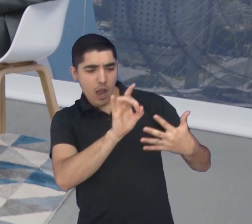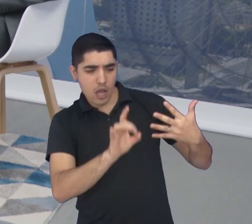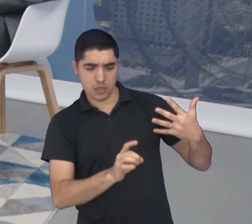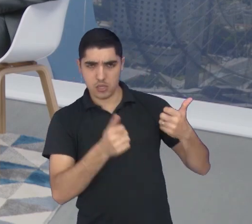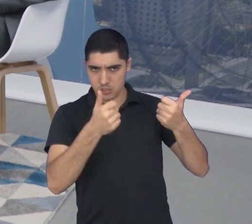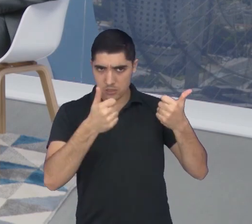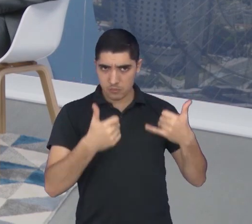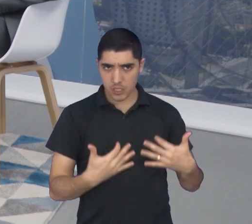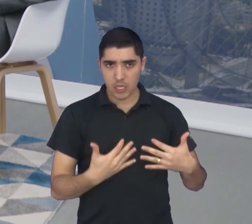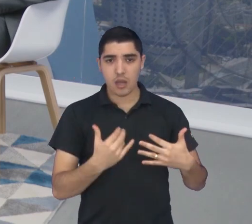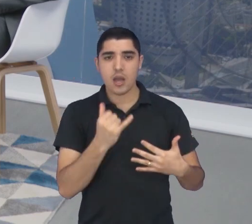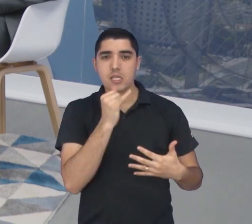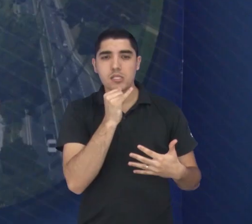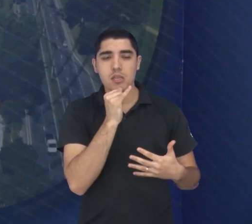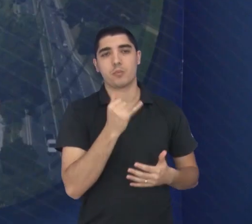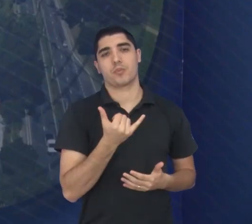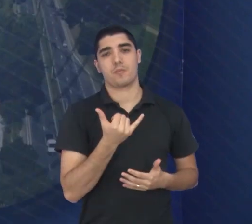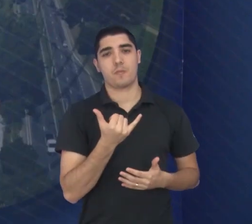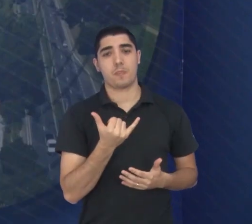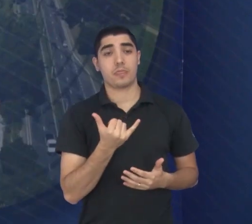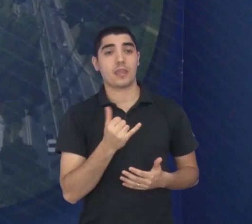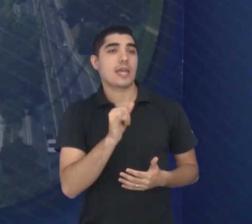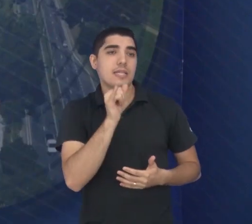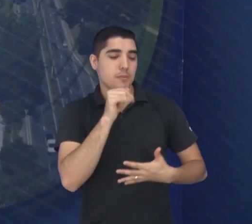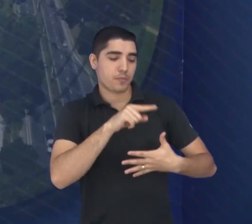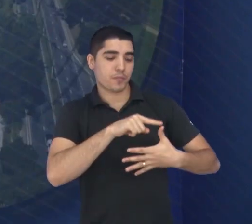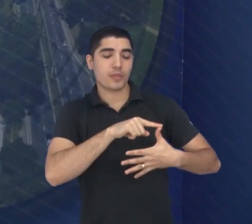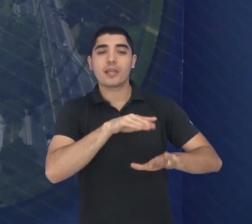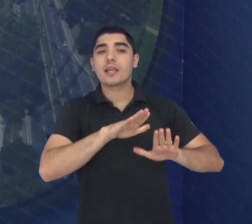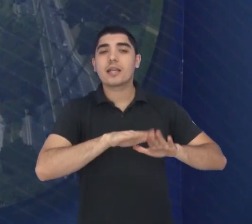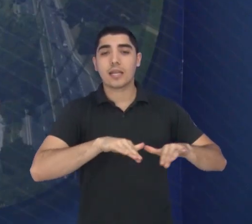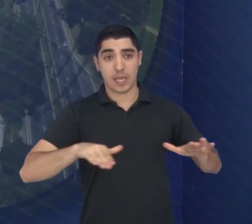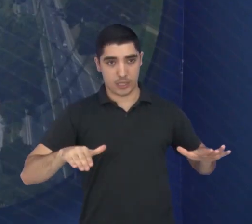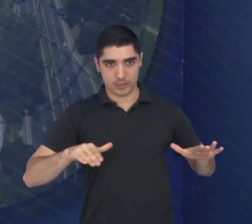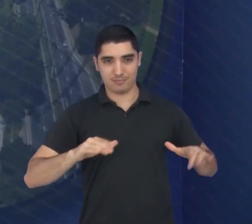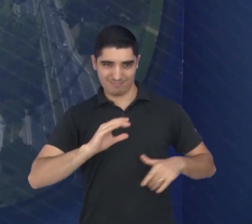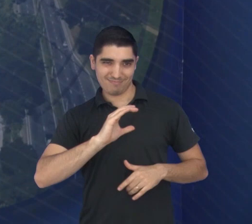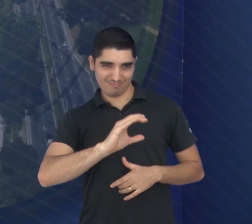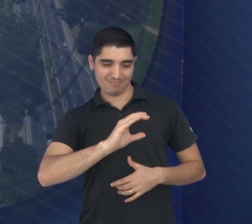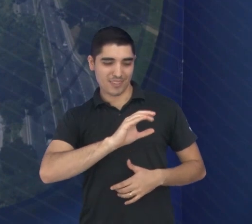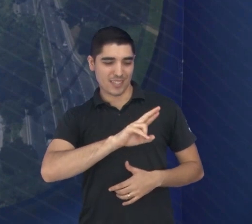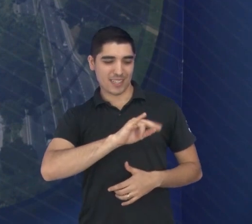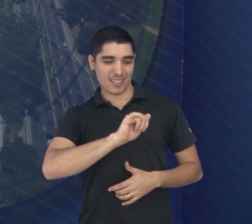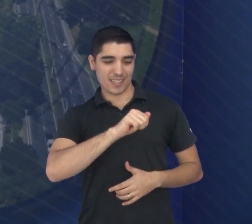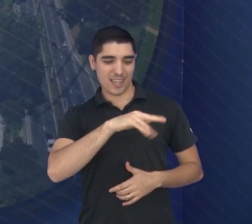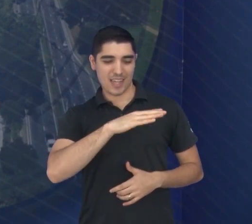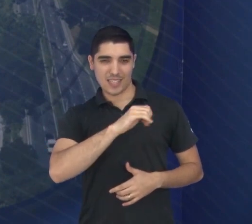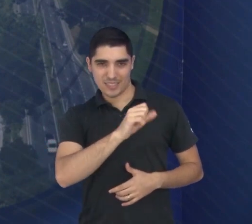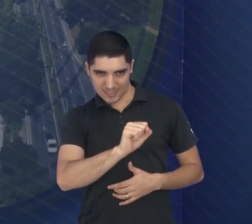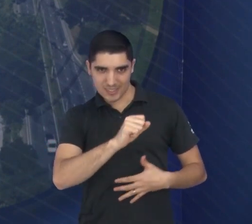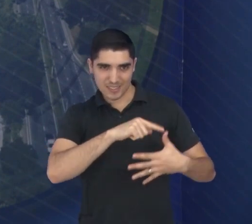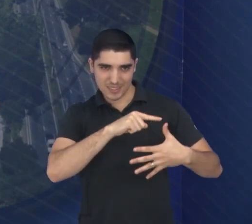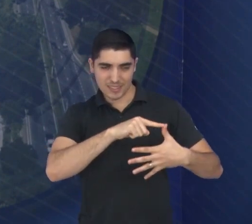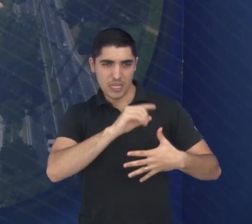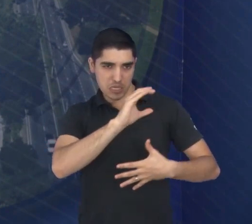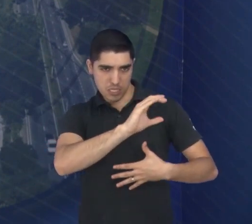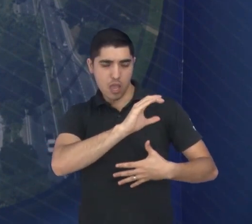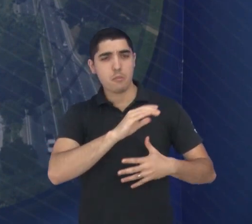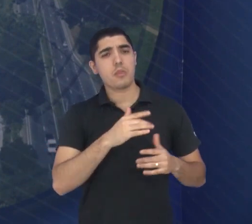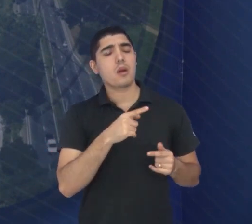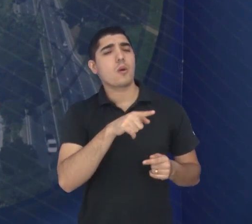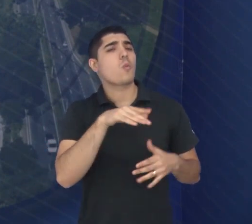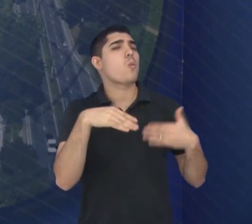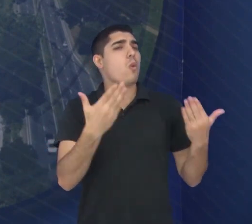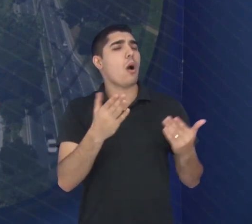fala um por um, quando a gente fala de crianças, que é um assunto que dá muito pano para manga. Quais são as principais